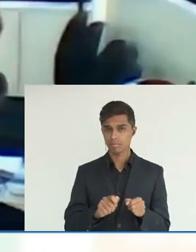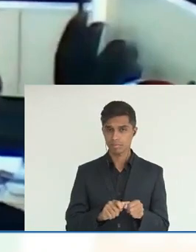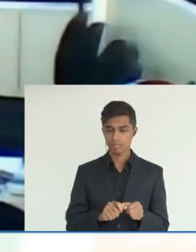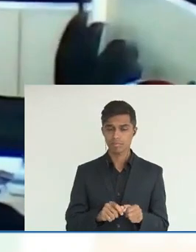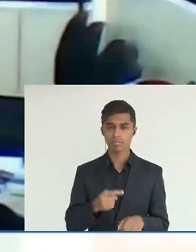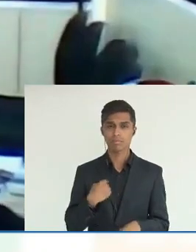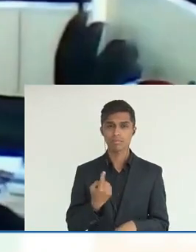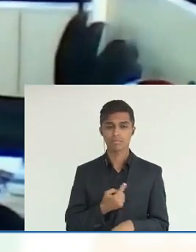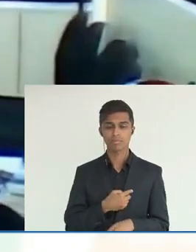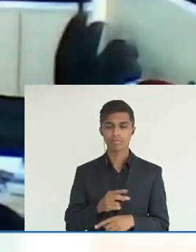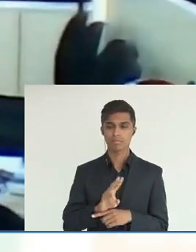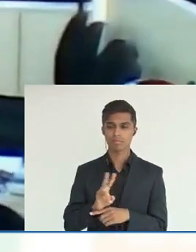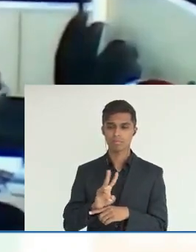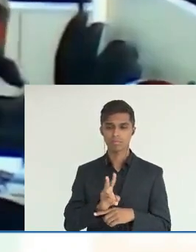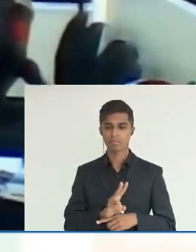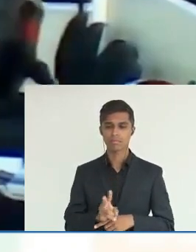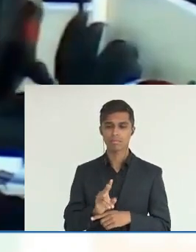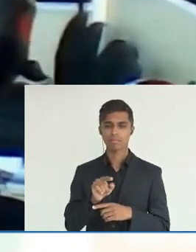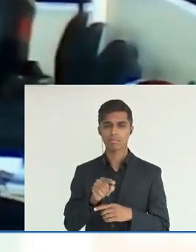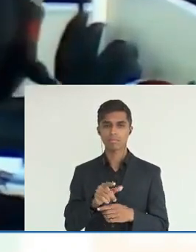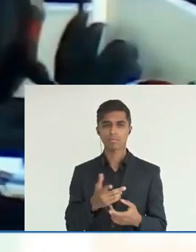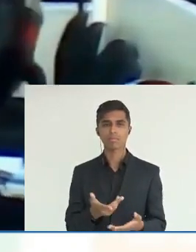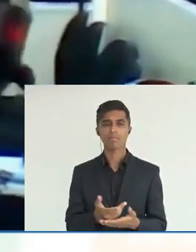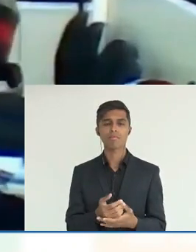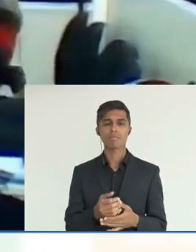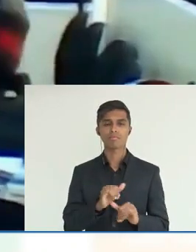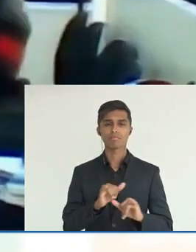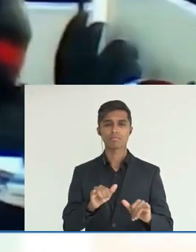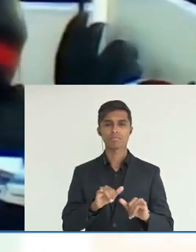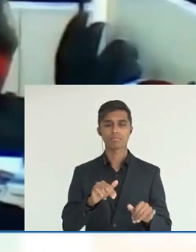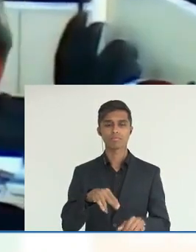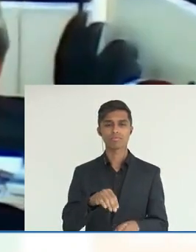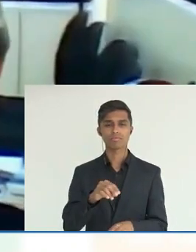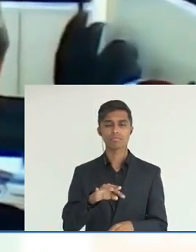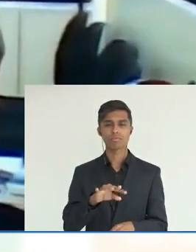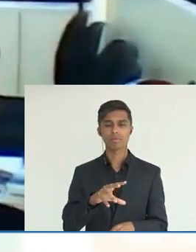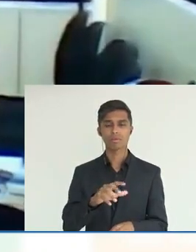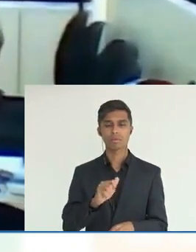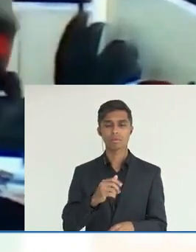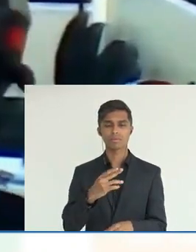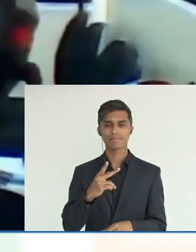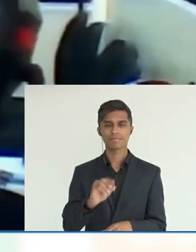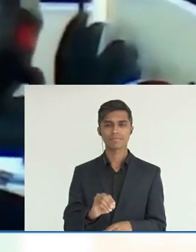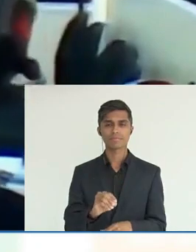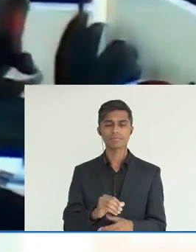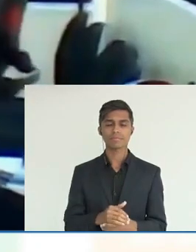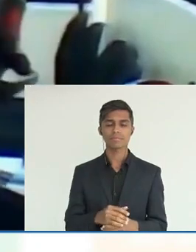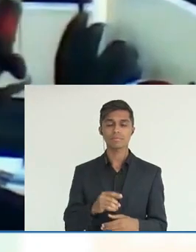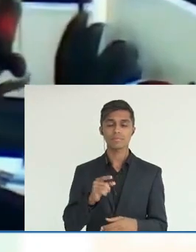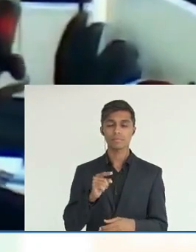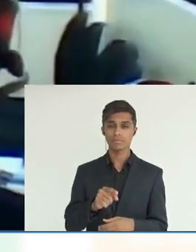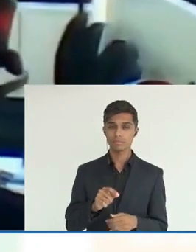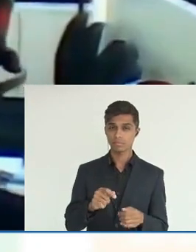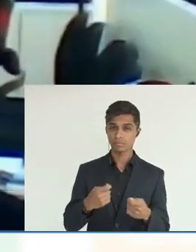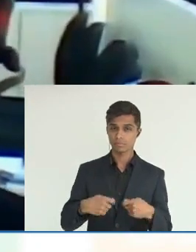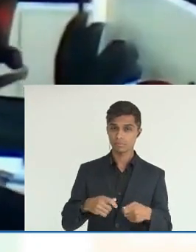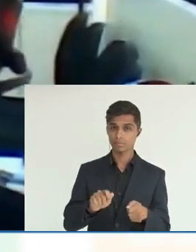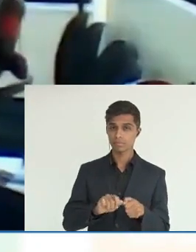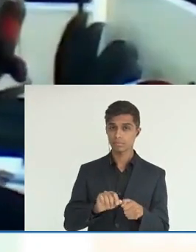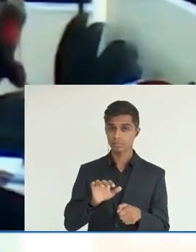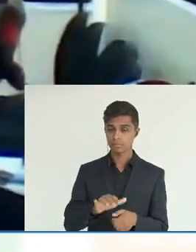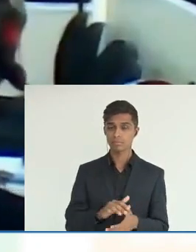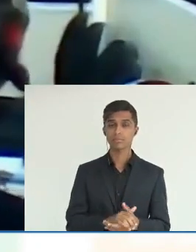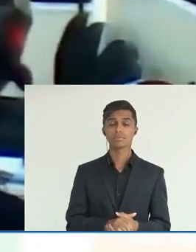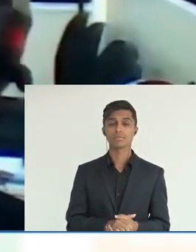monitora as notificações, né? Então, aquele indicador de produção é para justamente isso. Lá, indica para nós, não sei